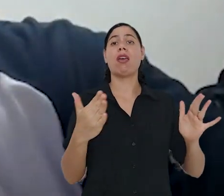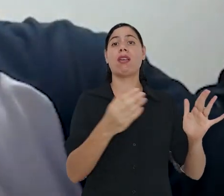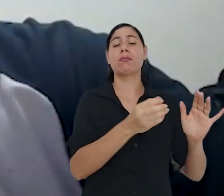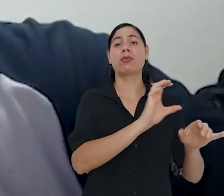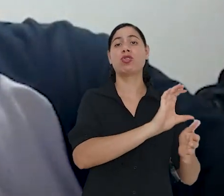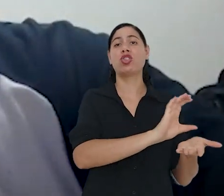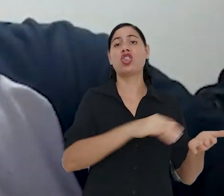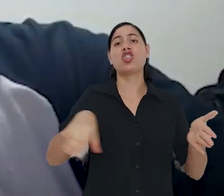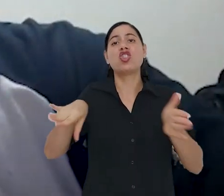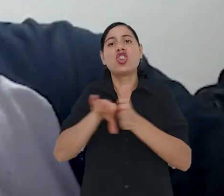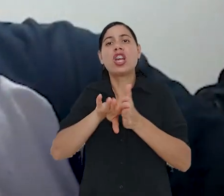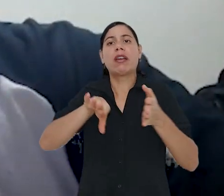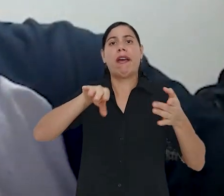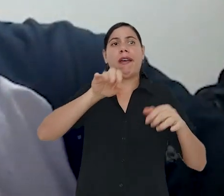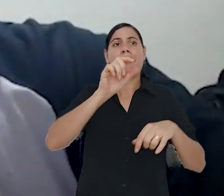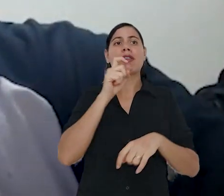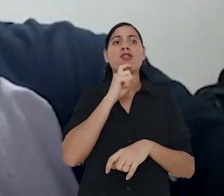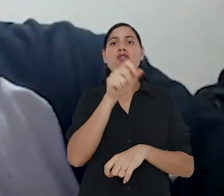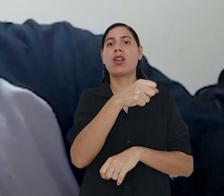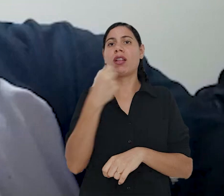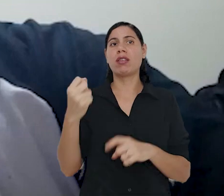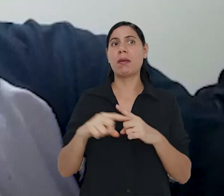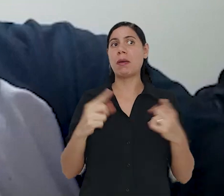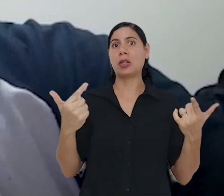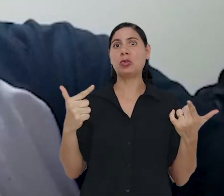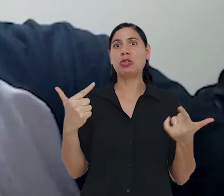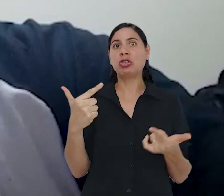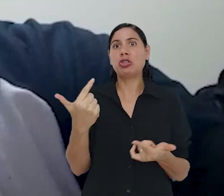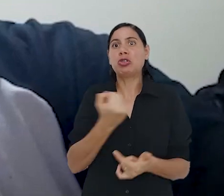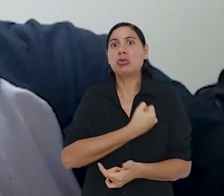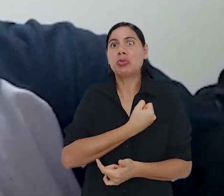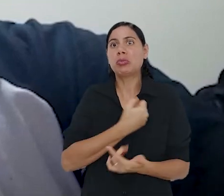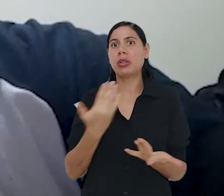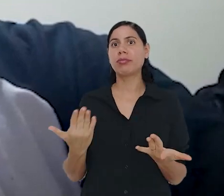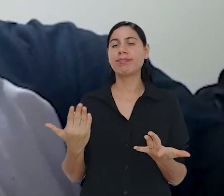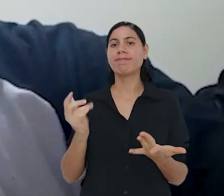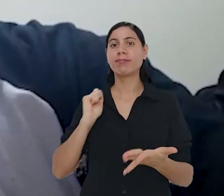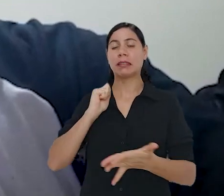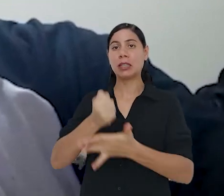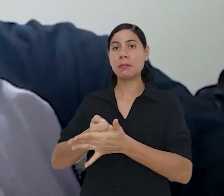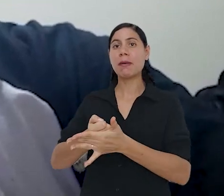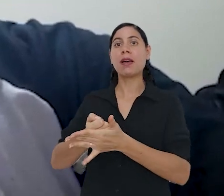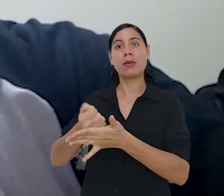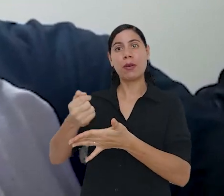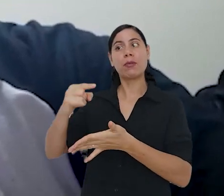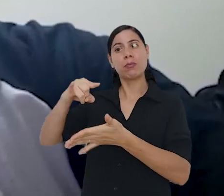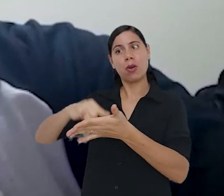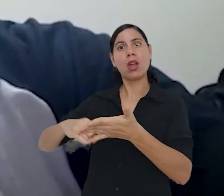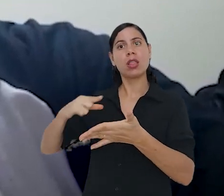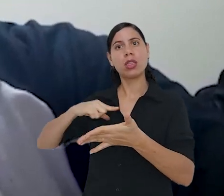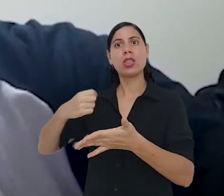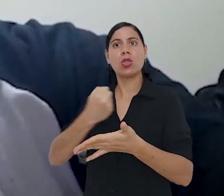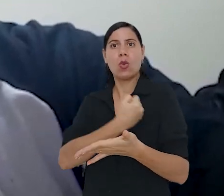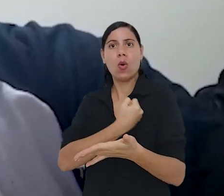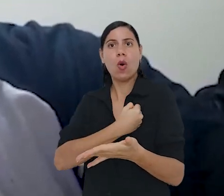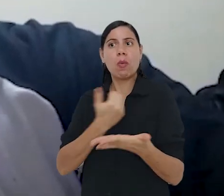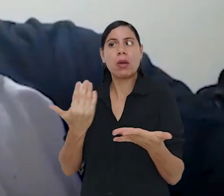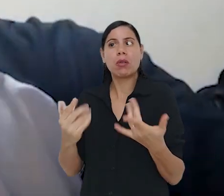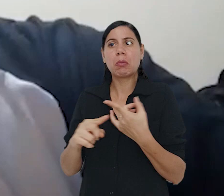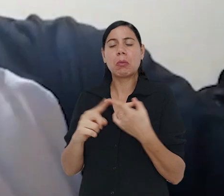gente não viu esse número de pedido. Quando nós pagamos o boleto, gerou o número de pedido tudo igual ao primeiro pedido, sem problema